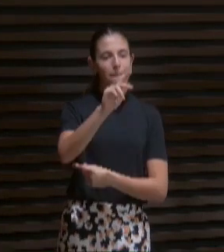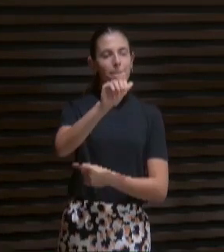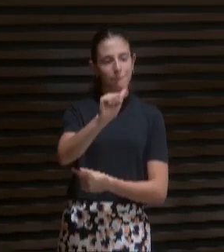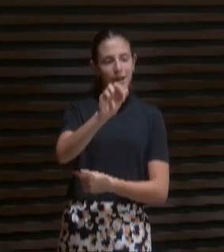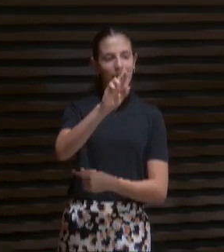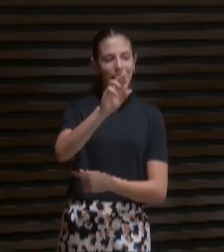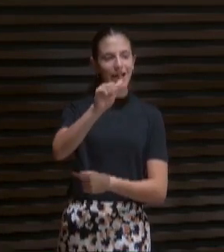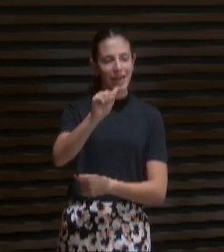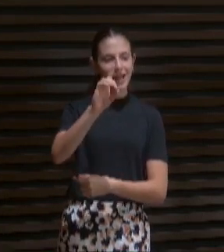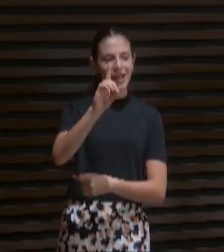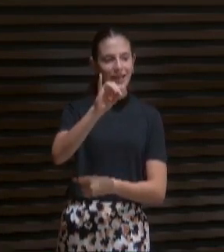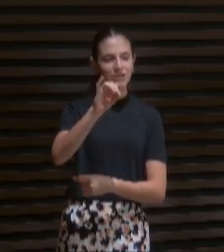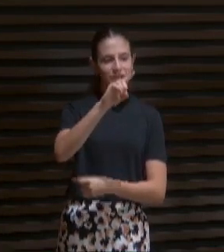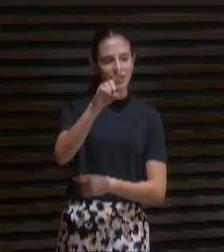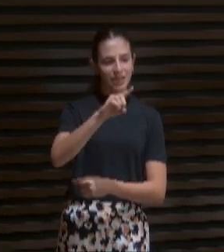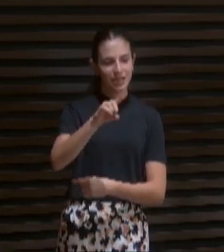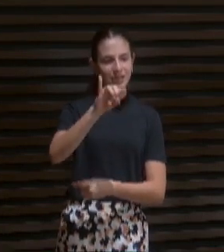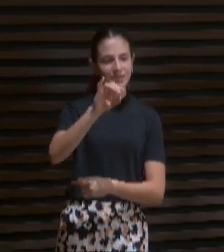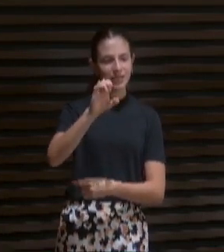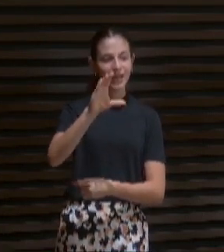A fruta do paraíso.